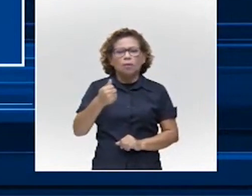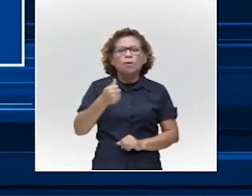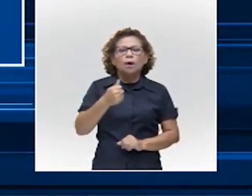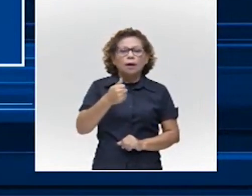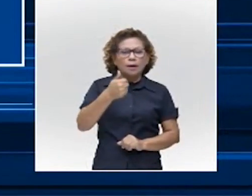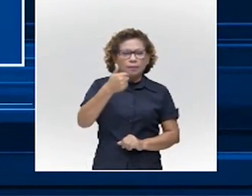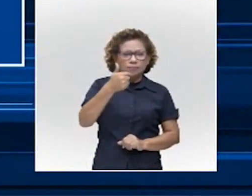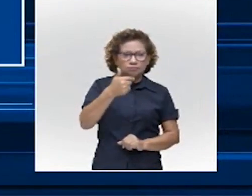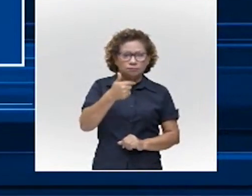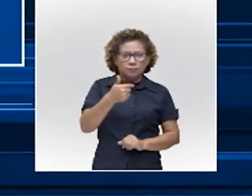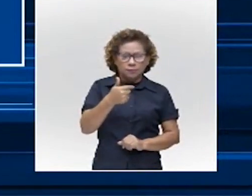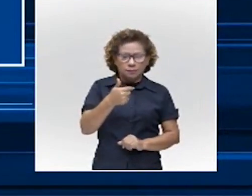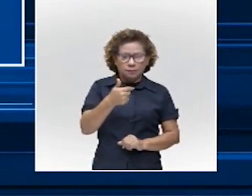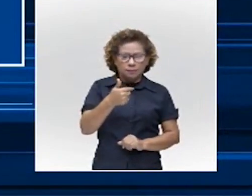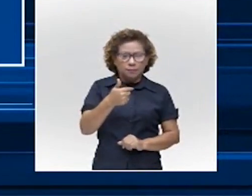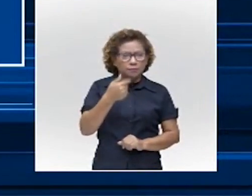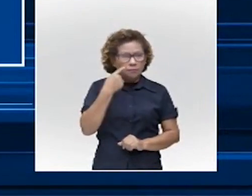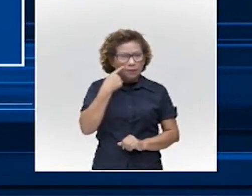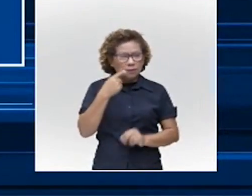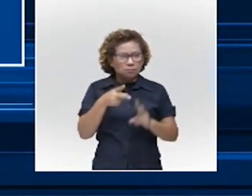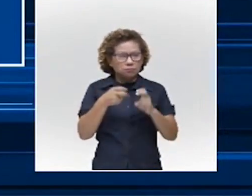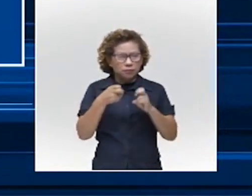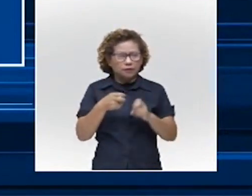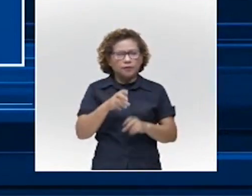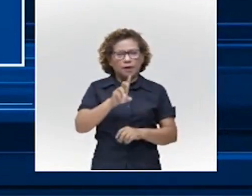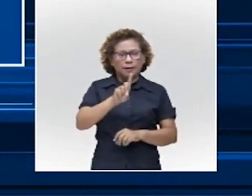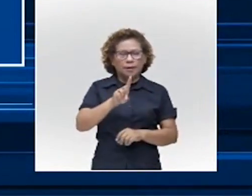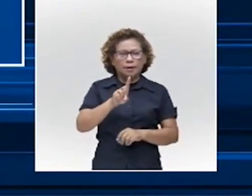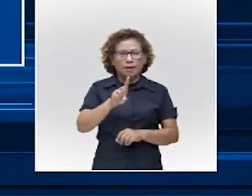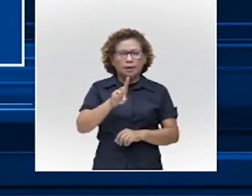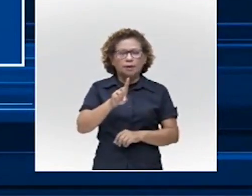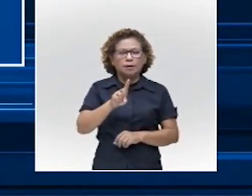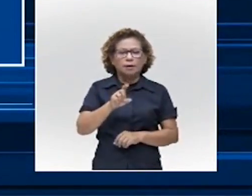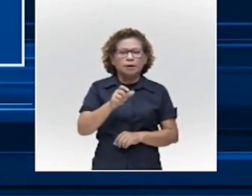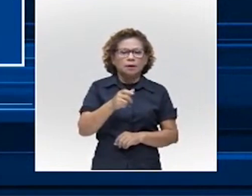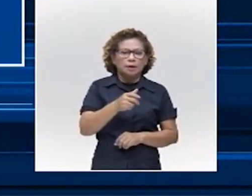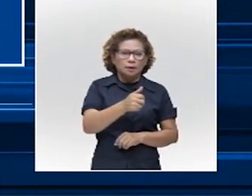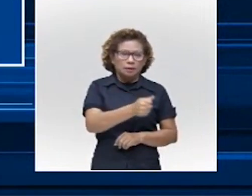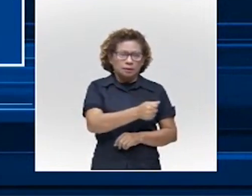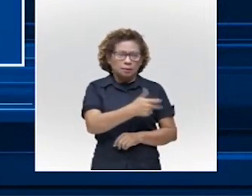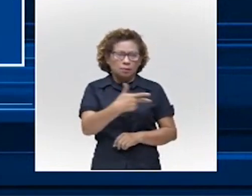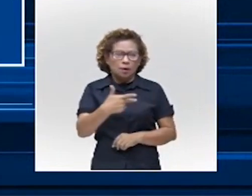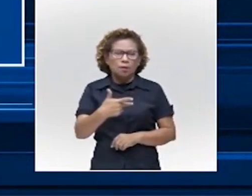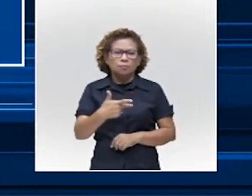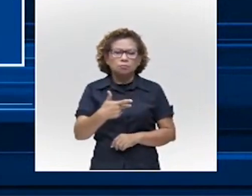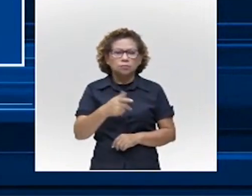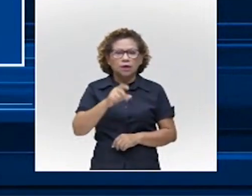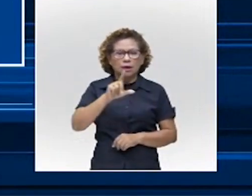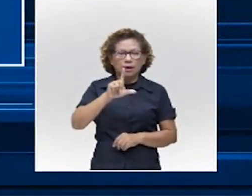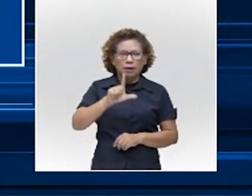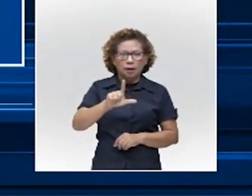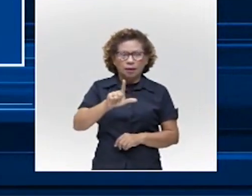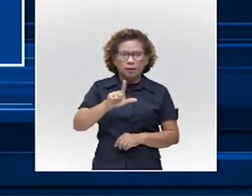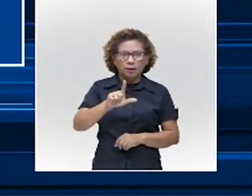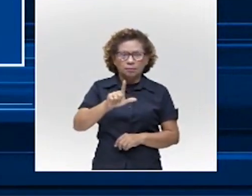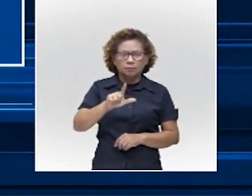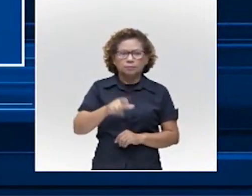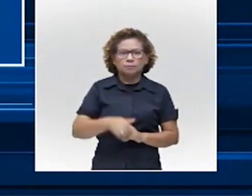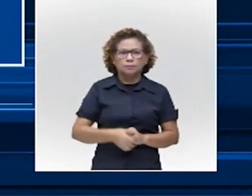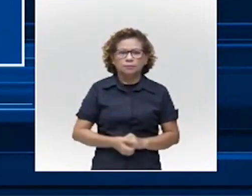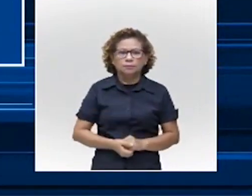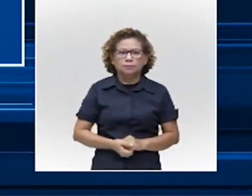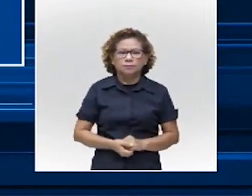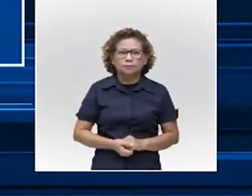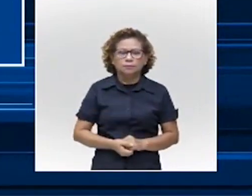do radicando. Logo, então, a raiz quadrada de L ao quadrado equivale a L.